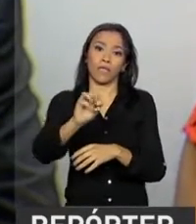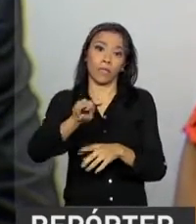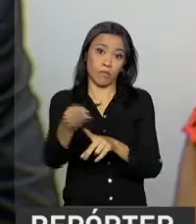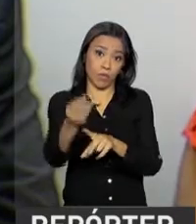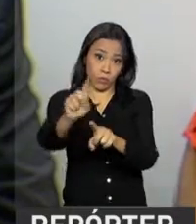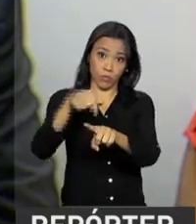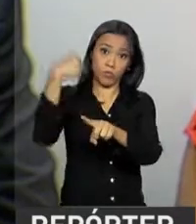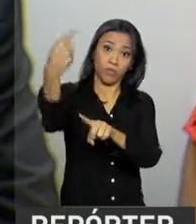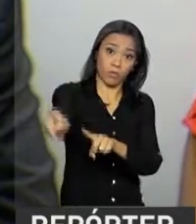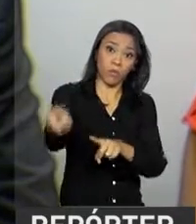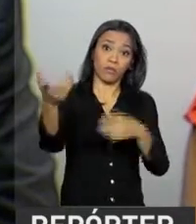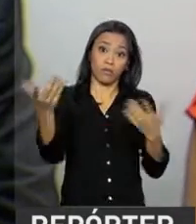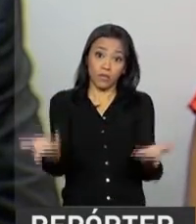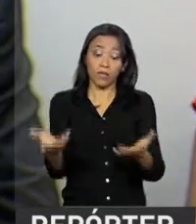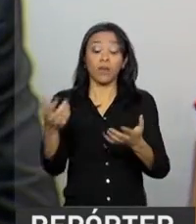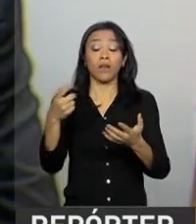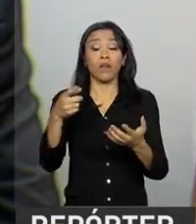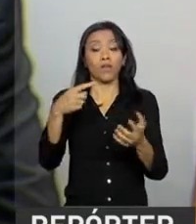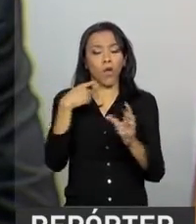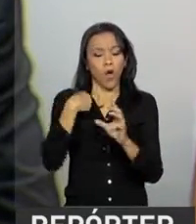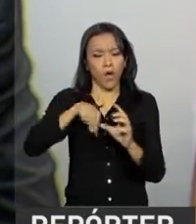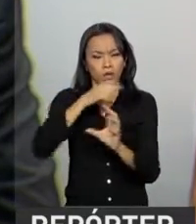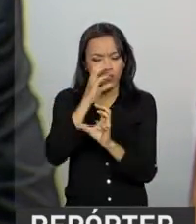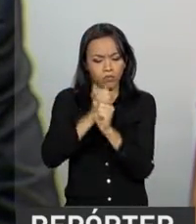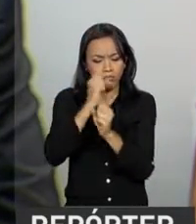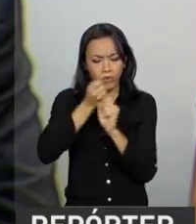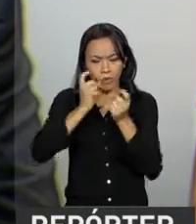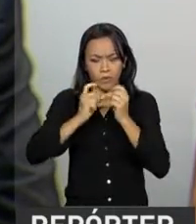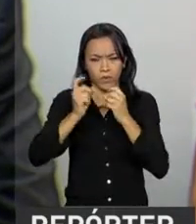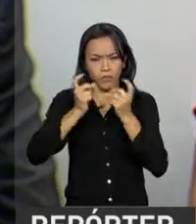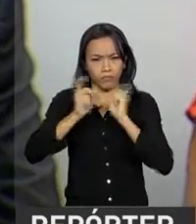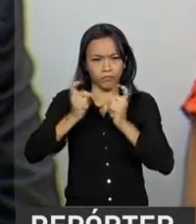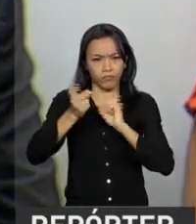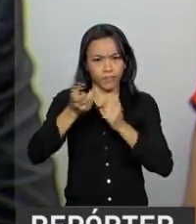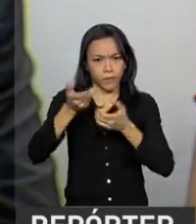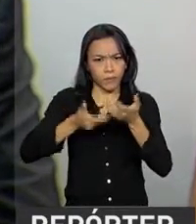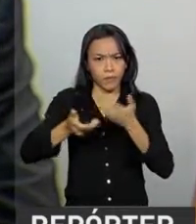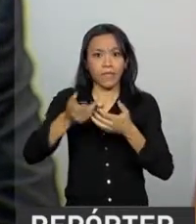o ano que vem e nas nossas projeções nós teremos déficit